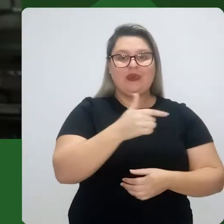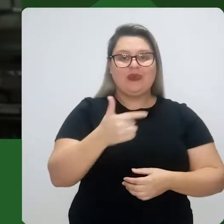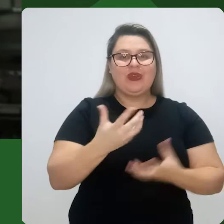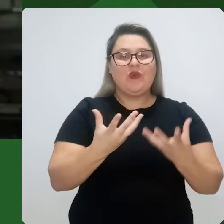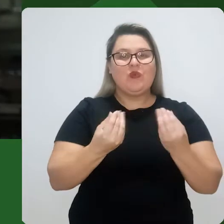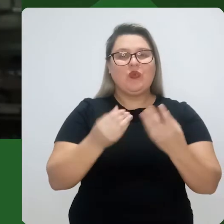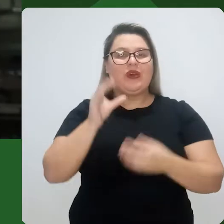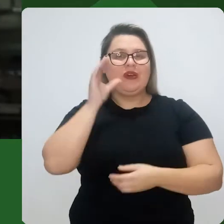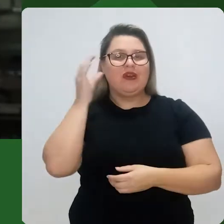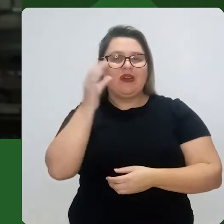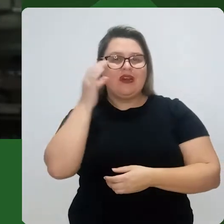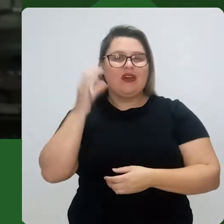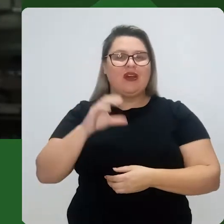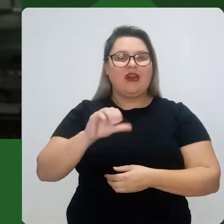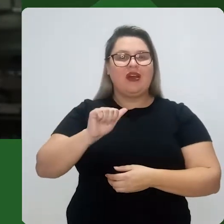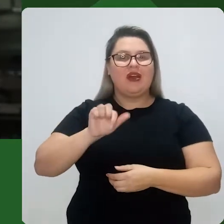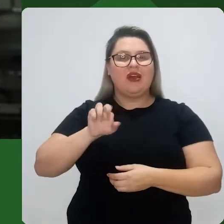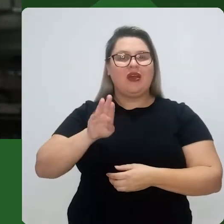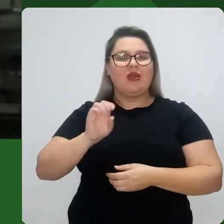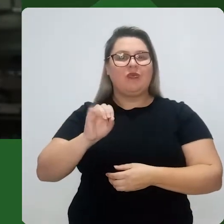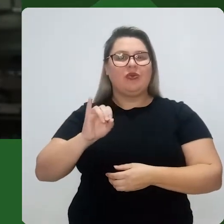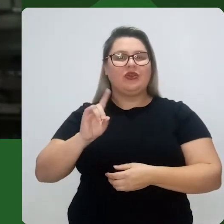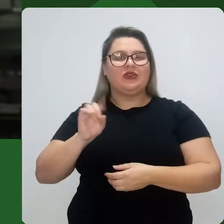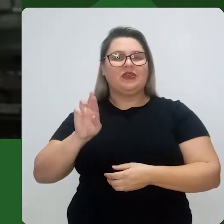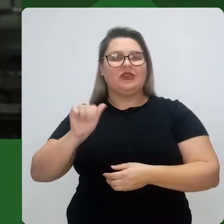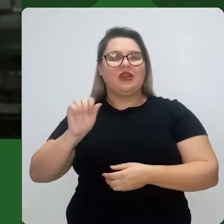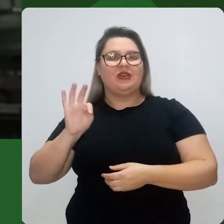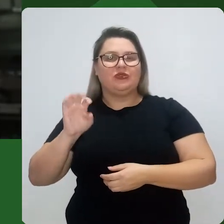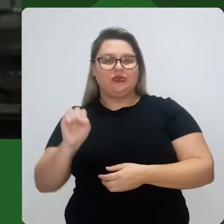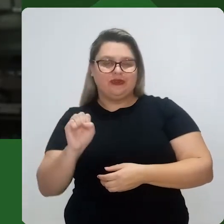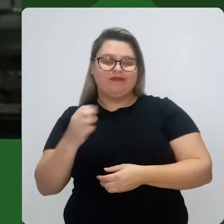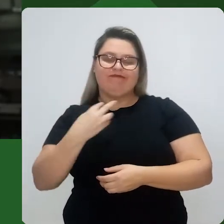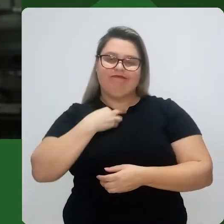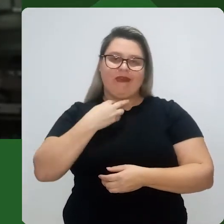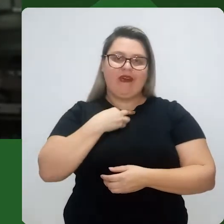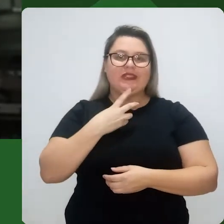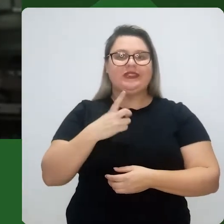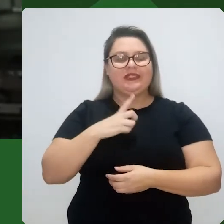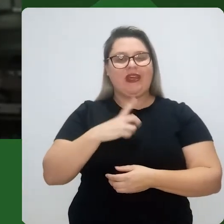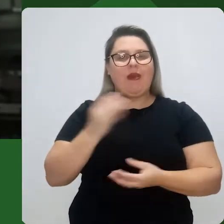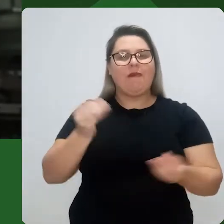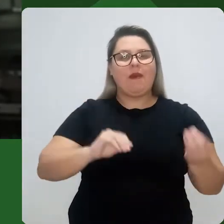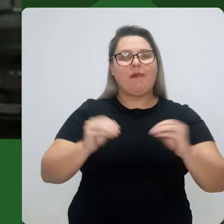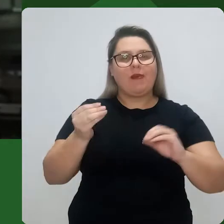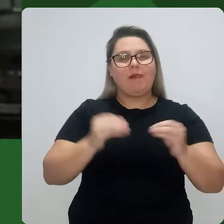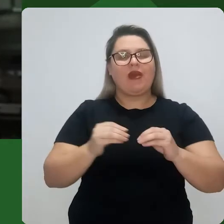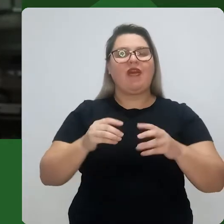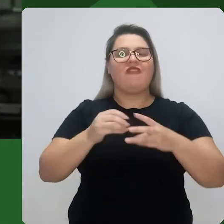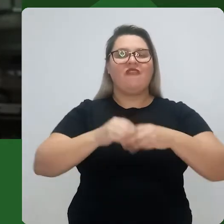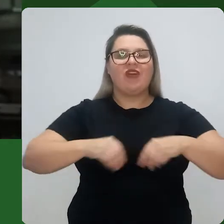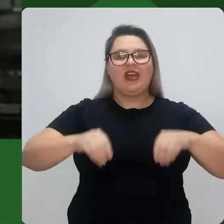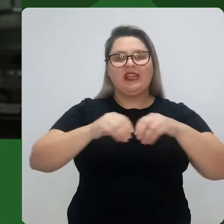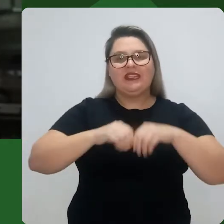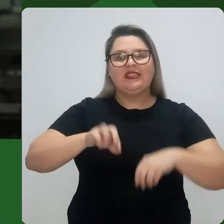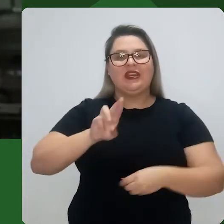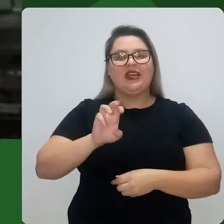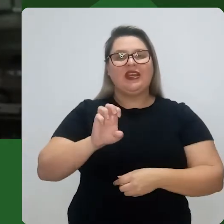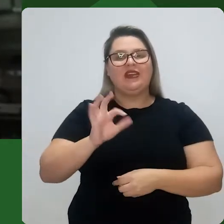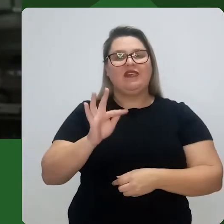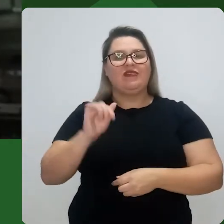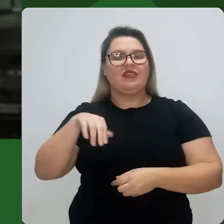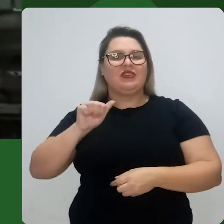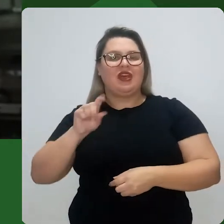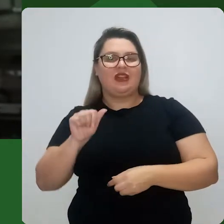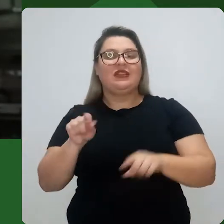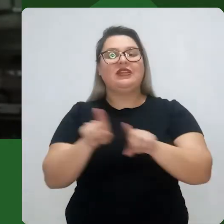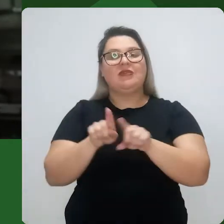tenha excesso de carboidratos. Então é importante que não contenha grande quantidade de farinhas refinadas e